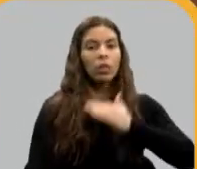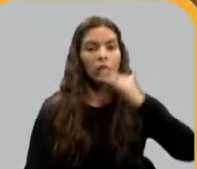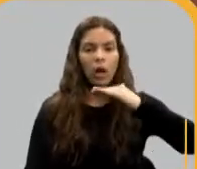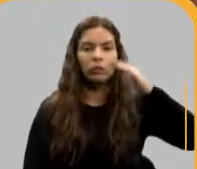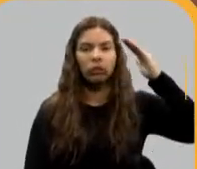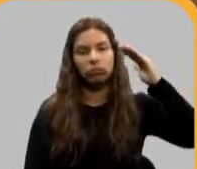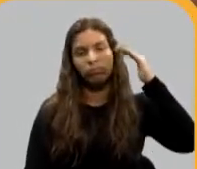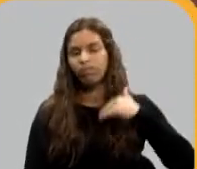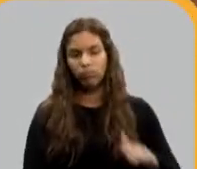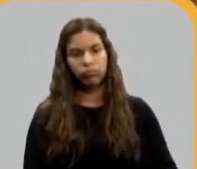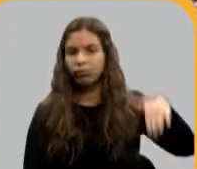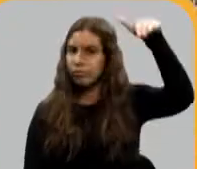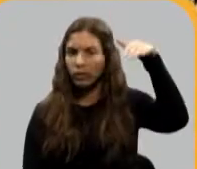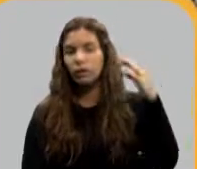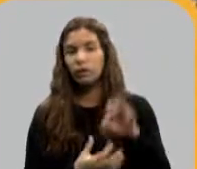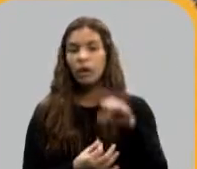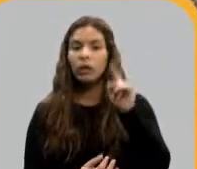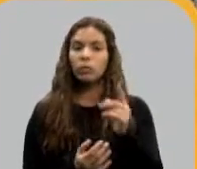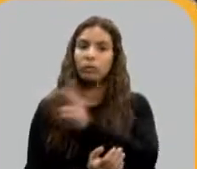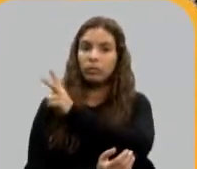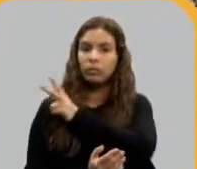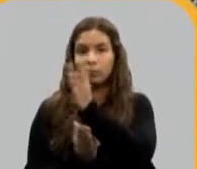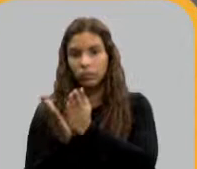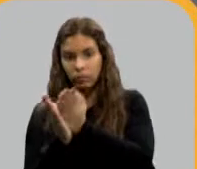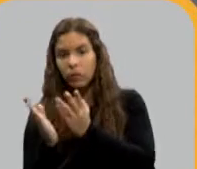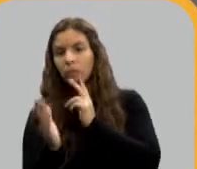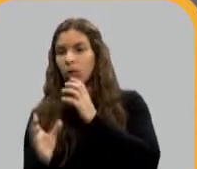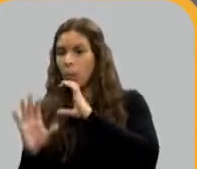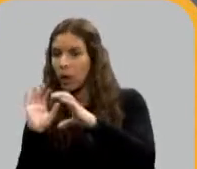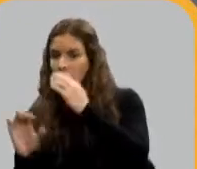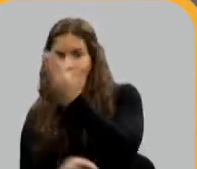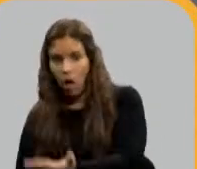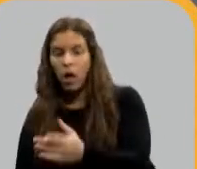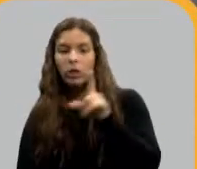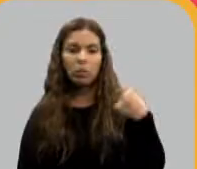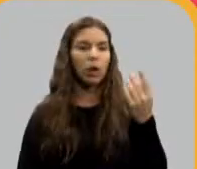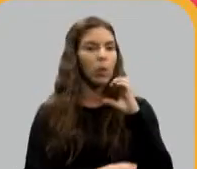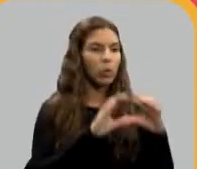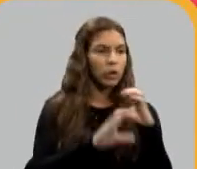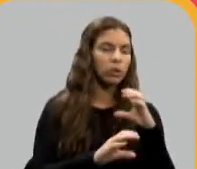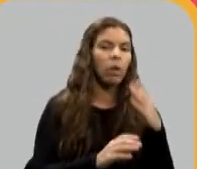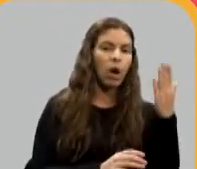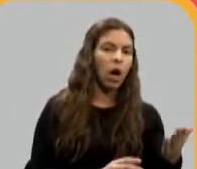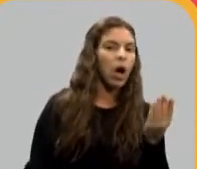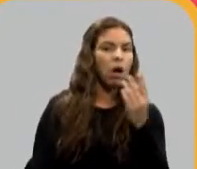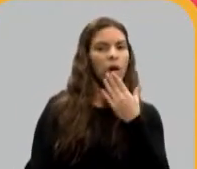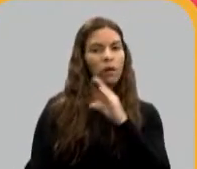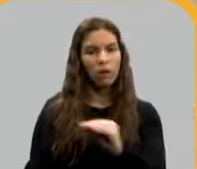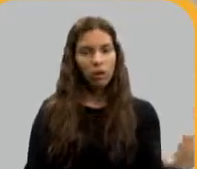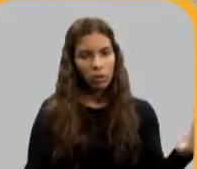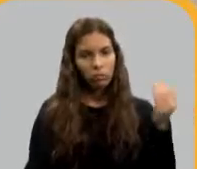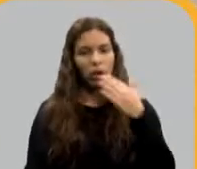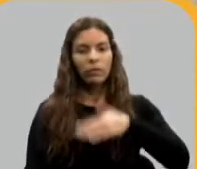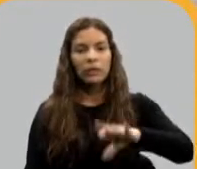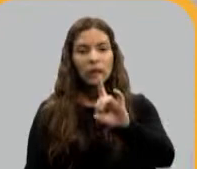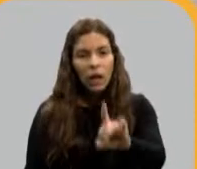todas as faixas etárias, e temos que saber comunicar desde com o estudante universitário, como de repente já estamos a comunicar com as escolas, com as crianças de